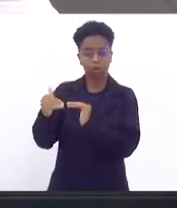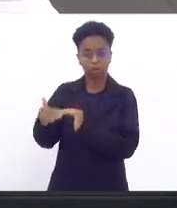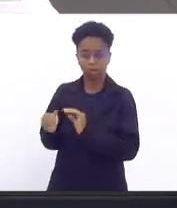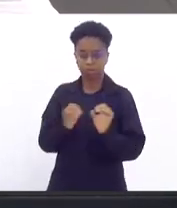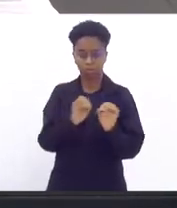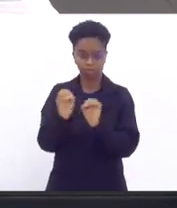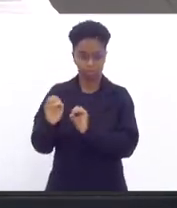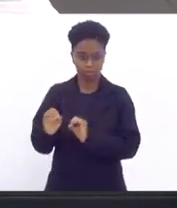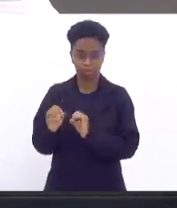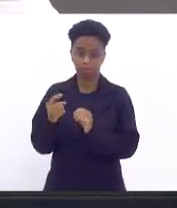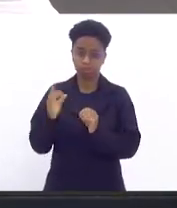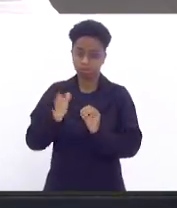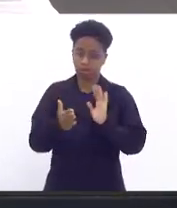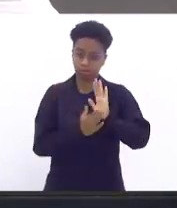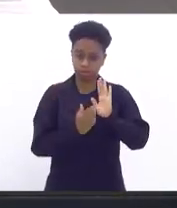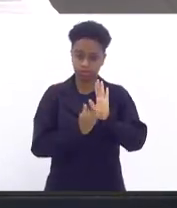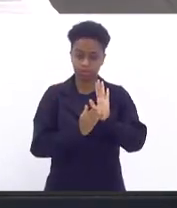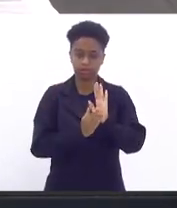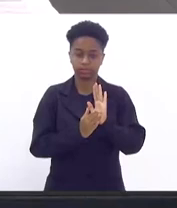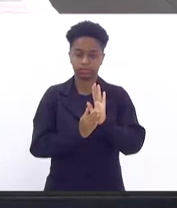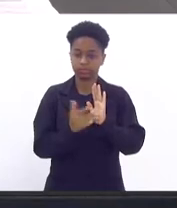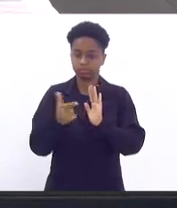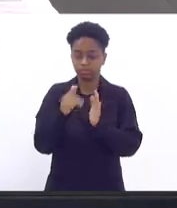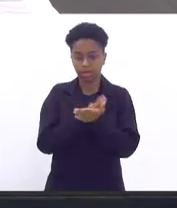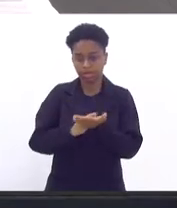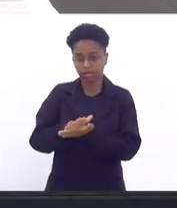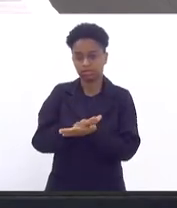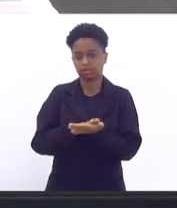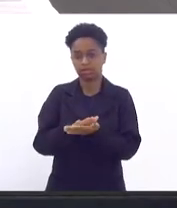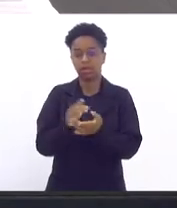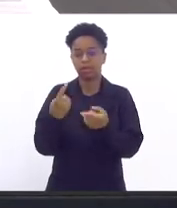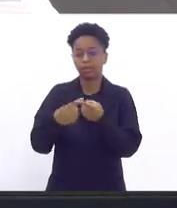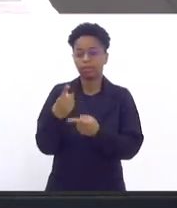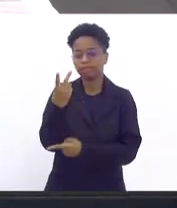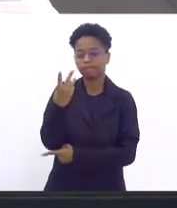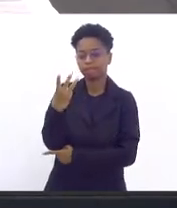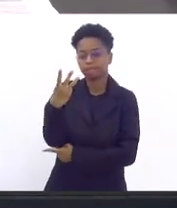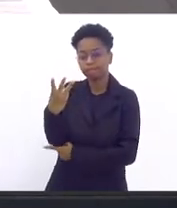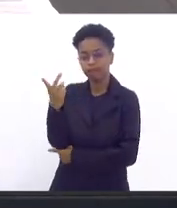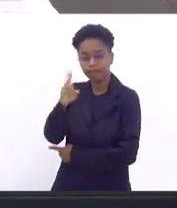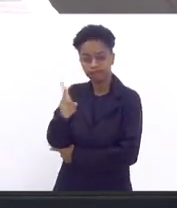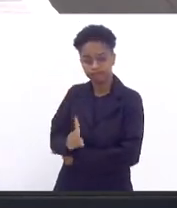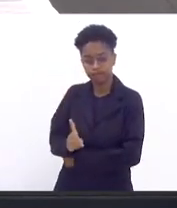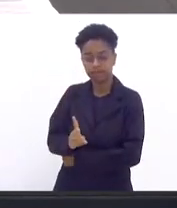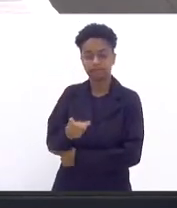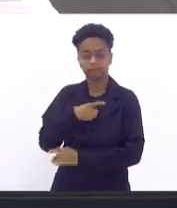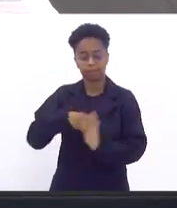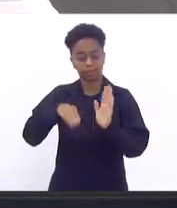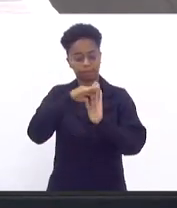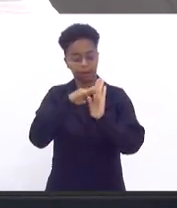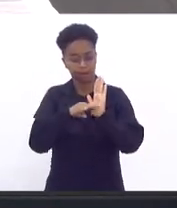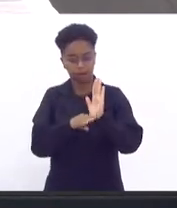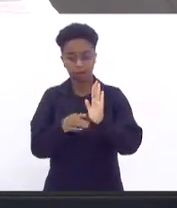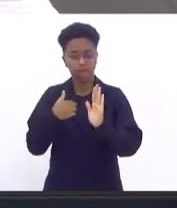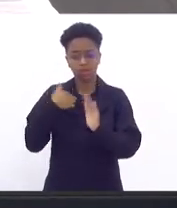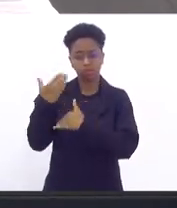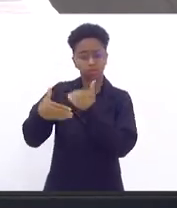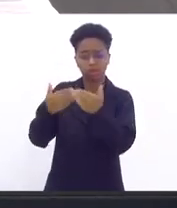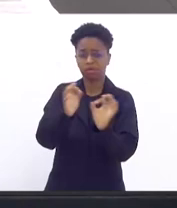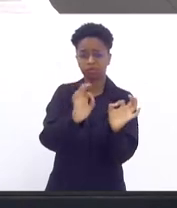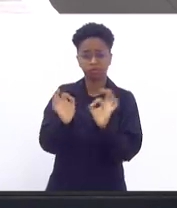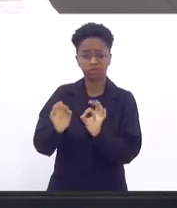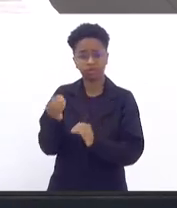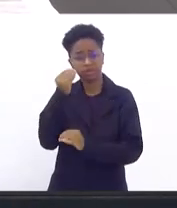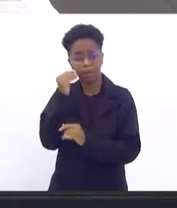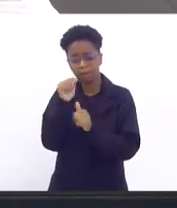que tá propondo então não tem nada vai vir três vezes e vai retirar de pauta Aí eu já não tô avançando nem para mudar de